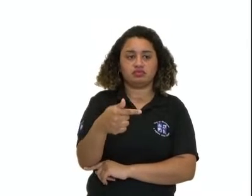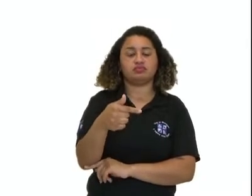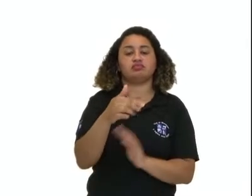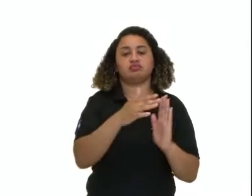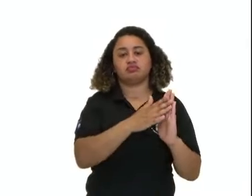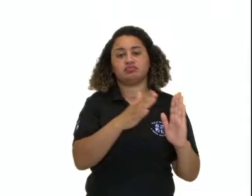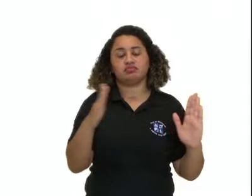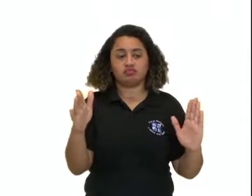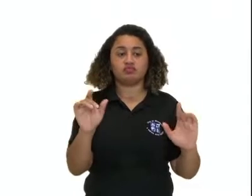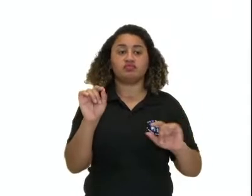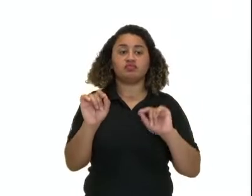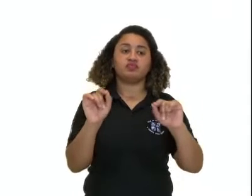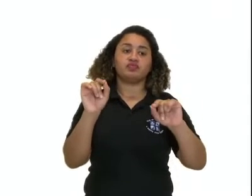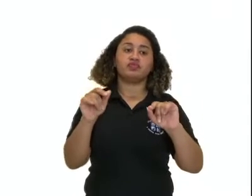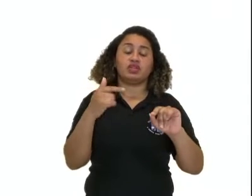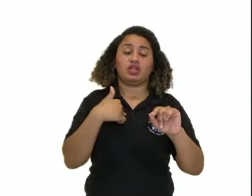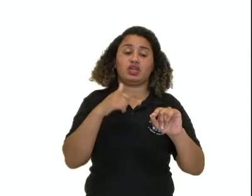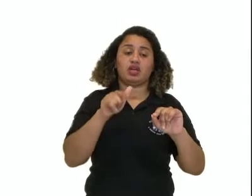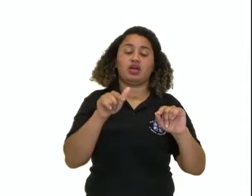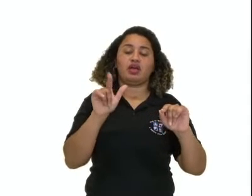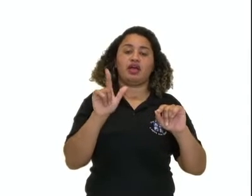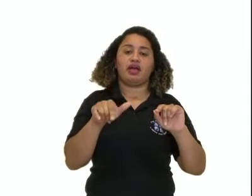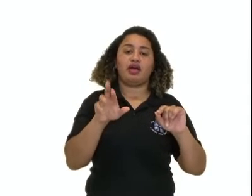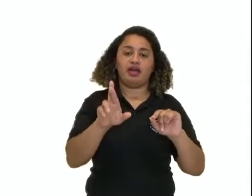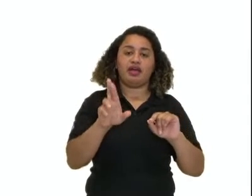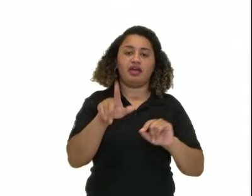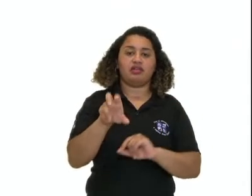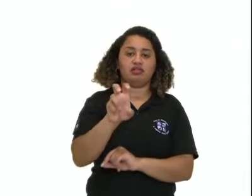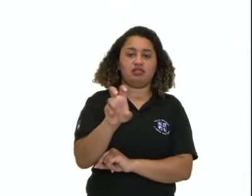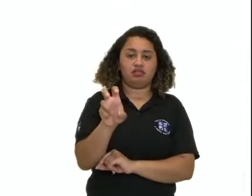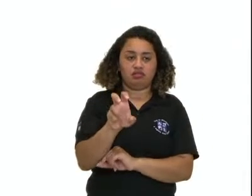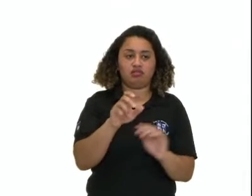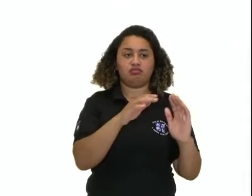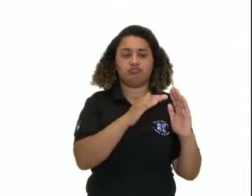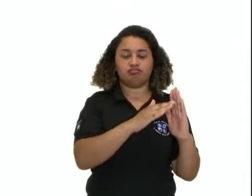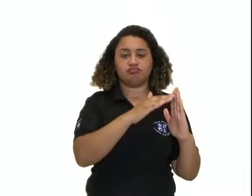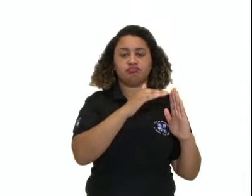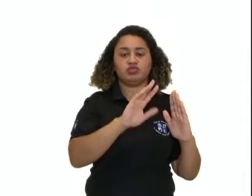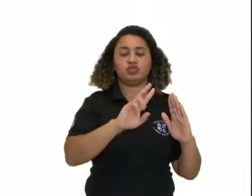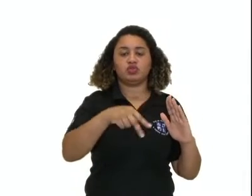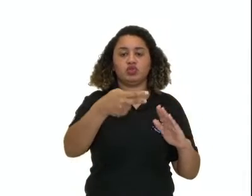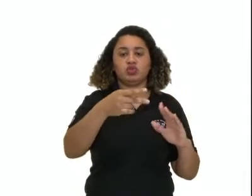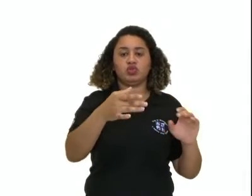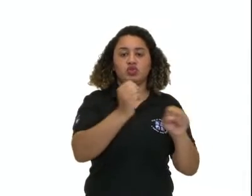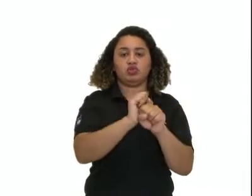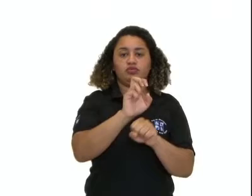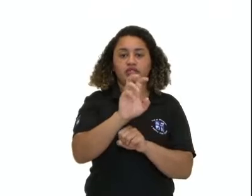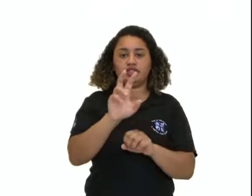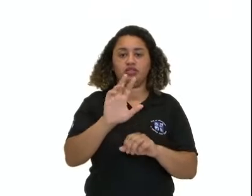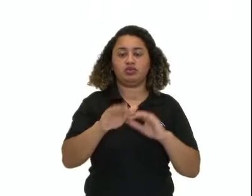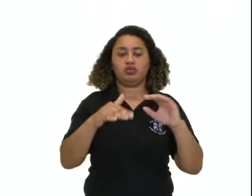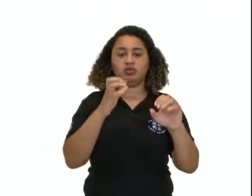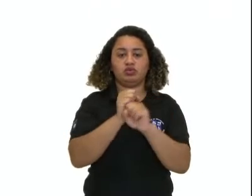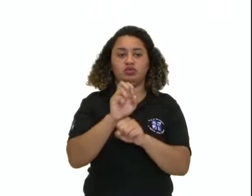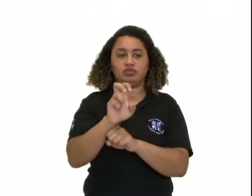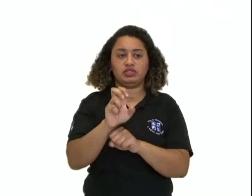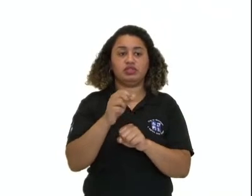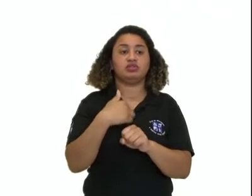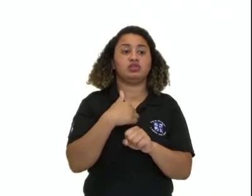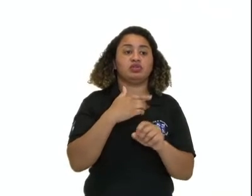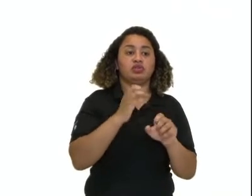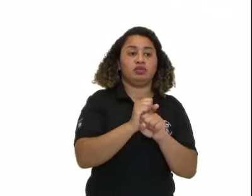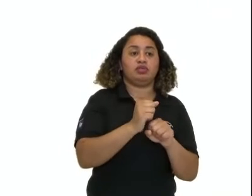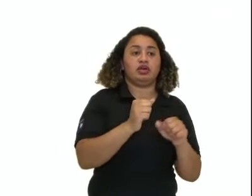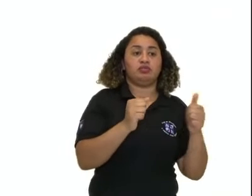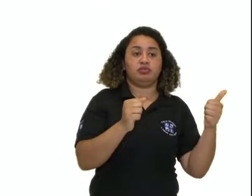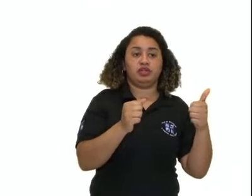nossa razão é 5, né? Uma PA crescente. Se eu somar o primeiro com o último,